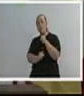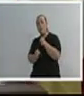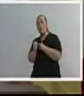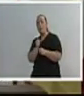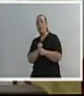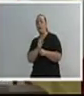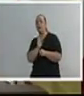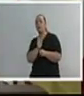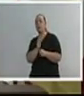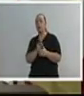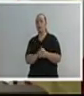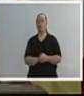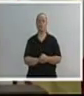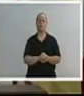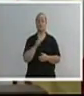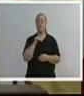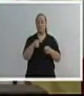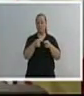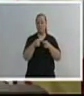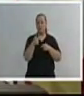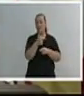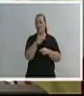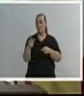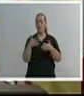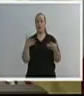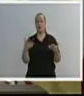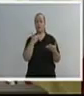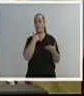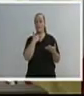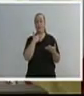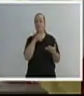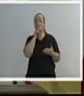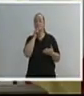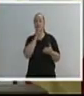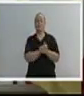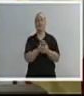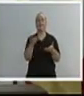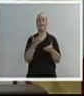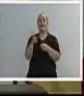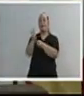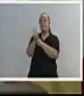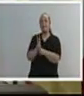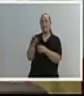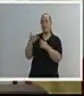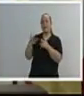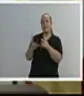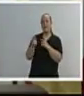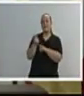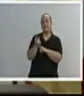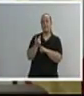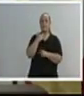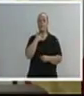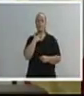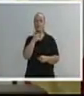licença ambiental, ela impacta em tudo. As empresas querem fazer financiamento, certo? para aumentar a empresa, para ampliar a empresa, para